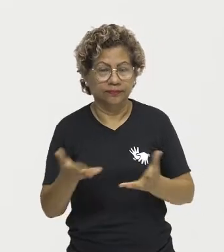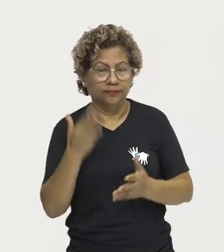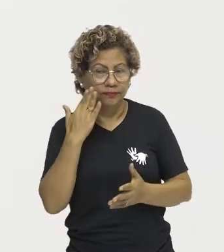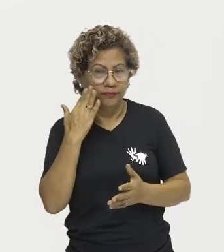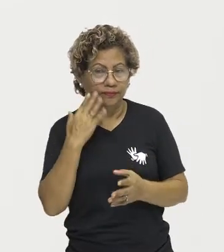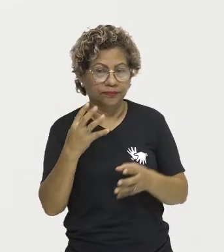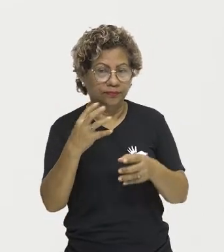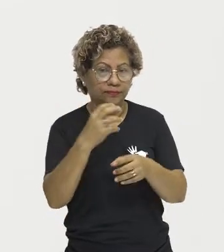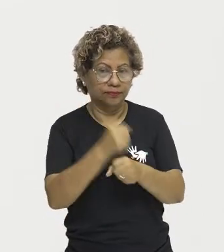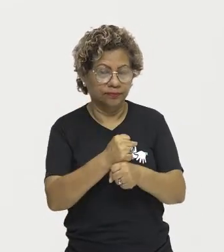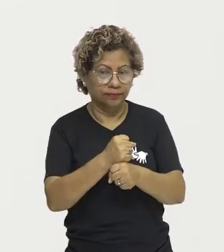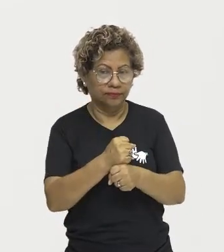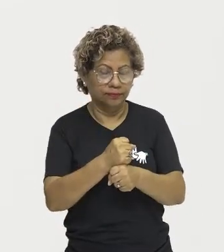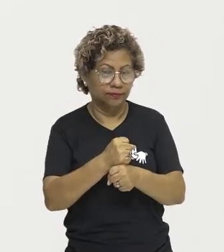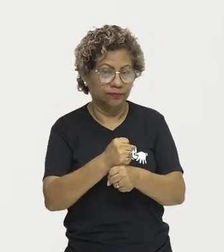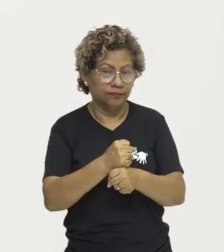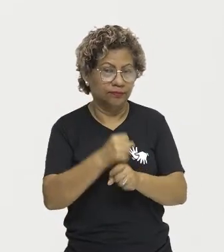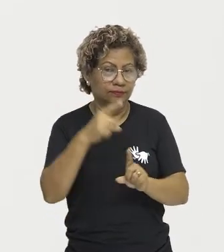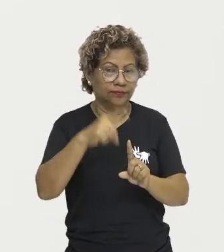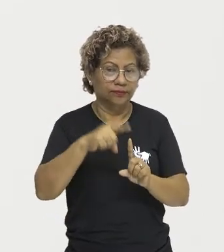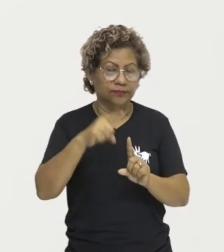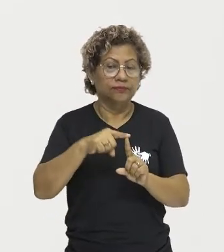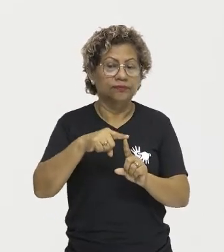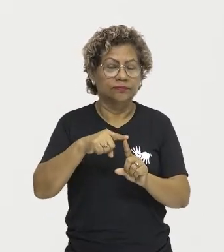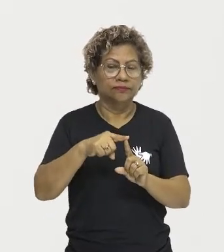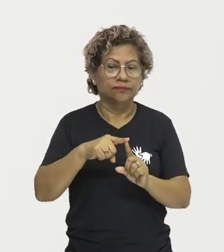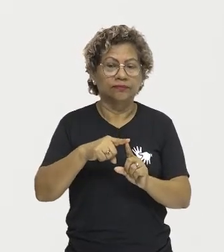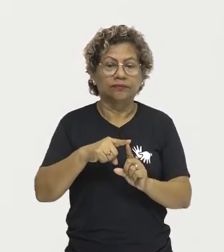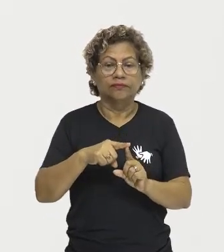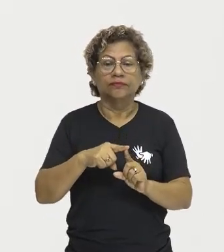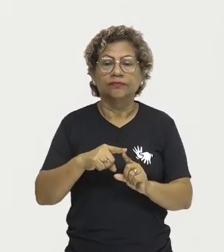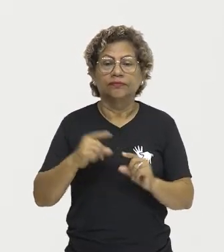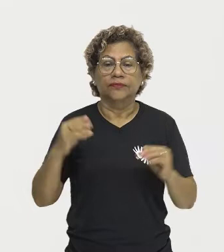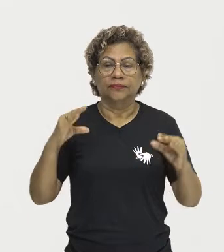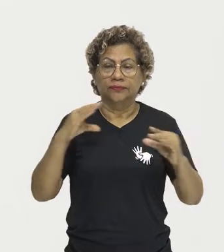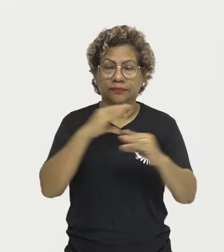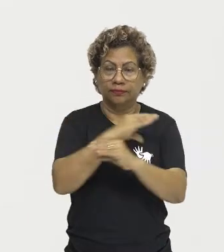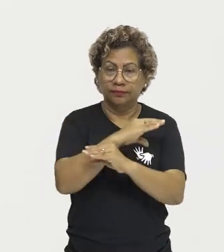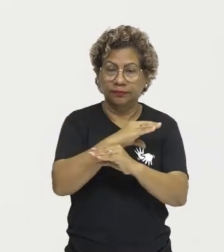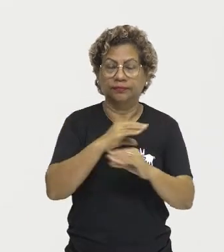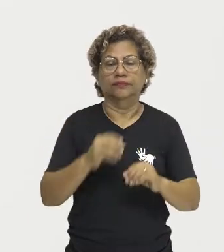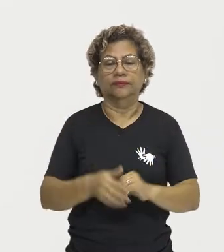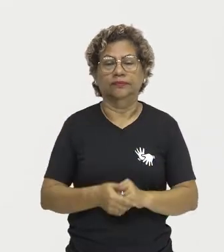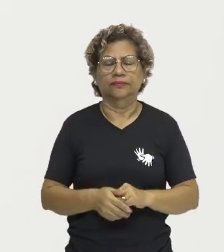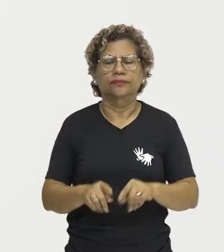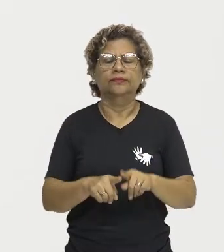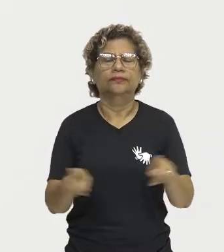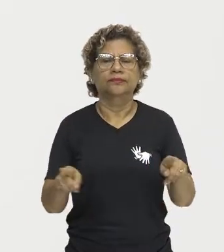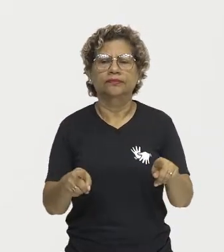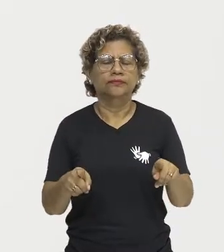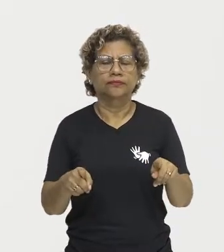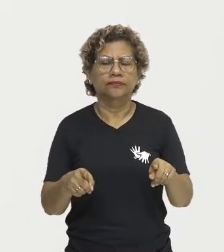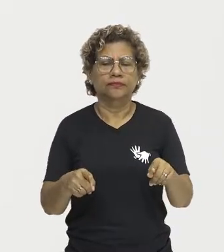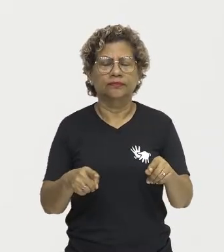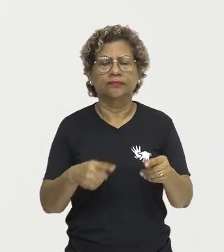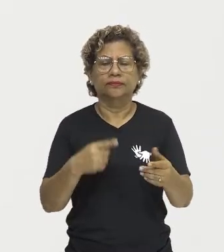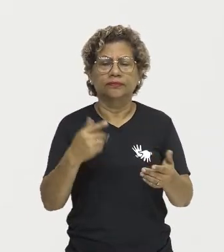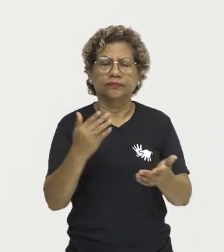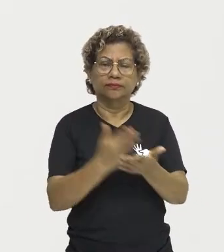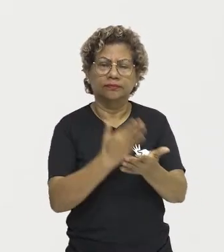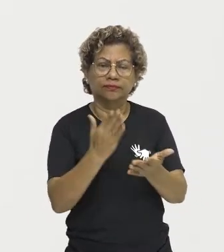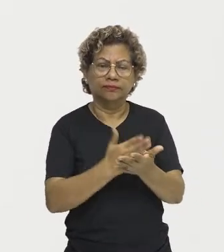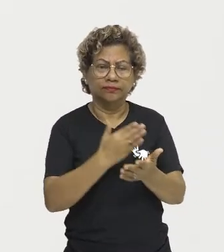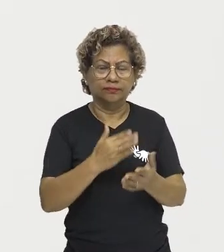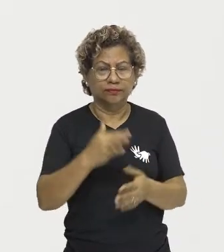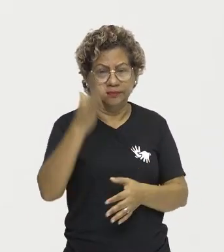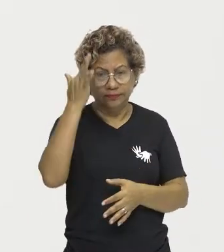das quantidades de calor. E você também pode estar perguntando, professora, mas lá no livro de física